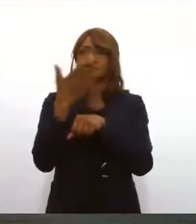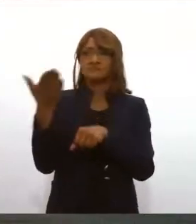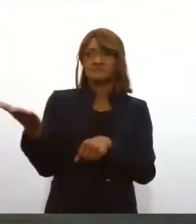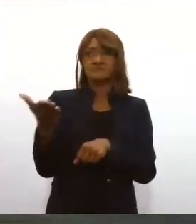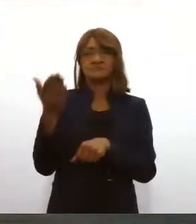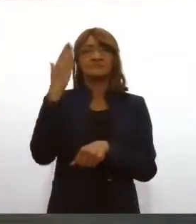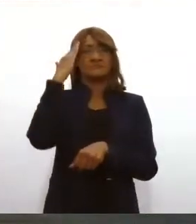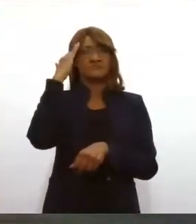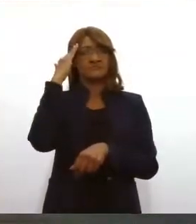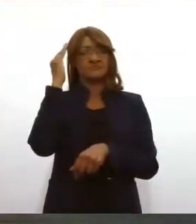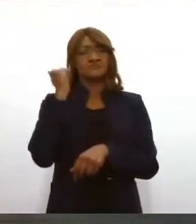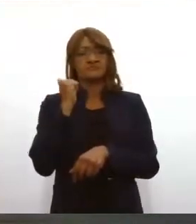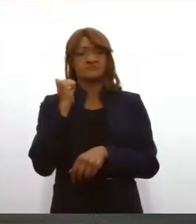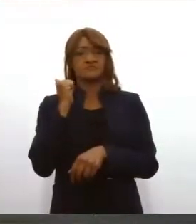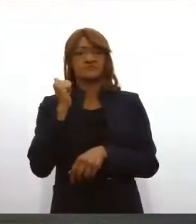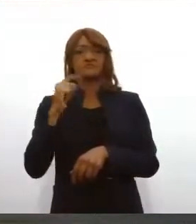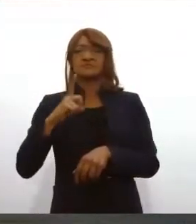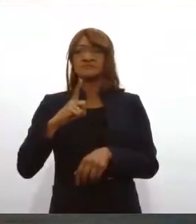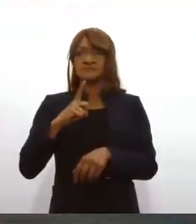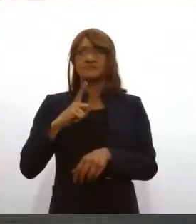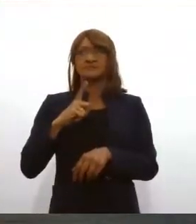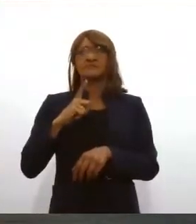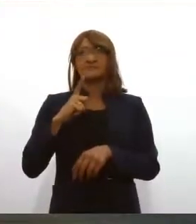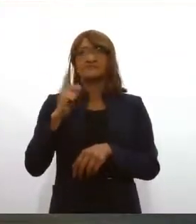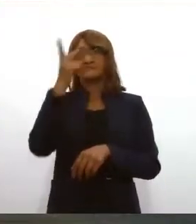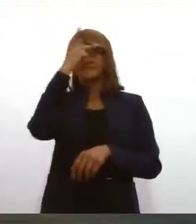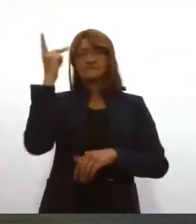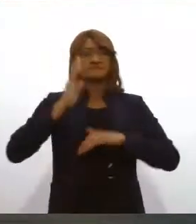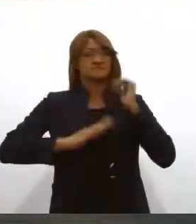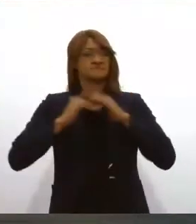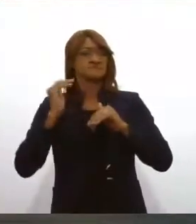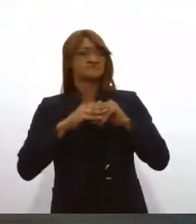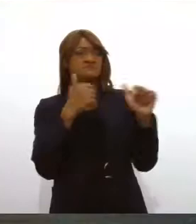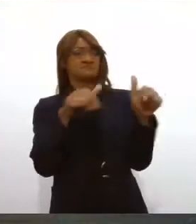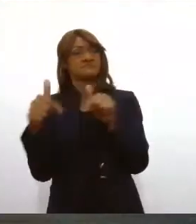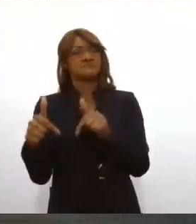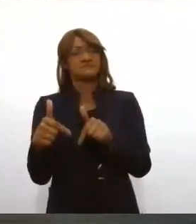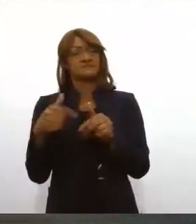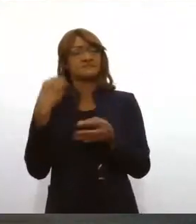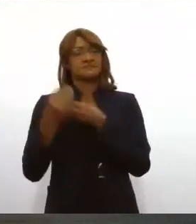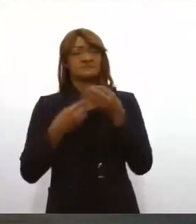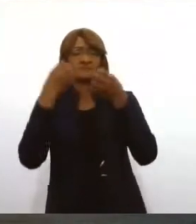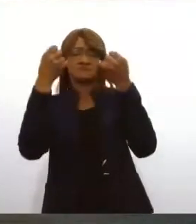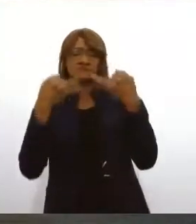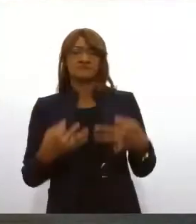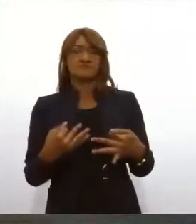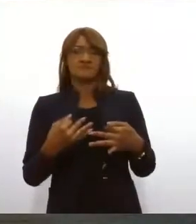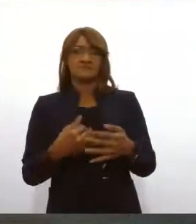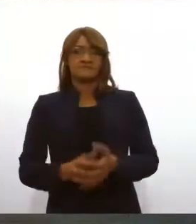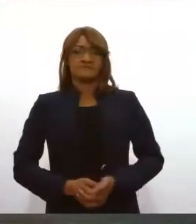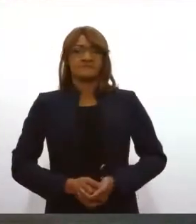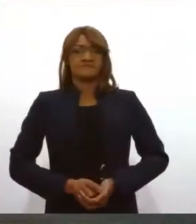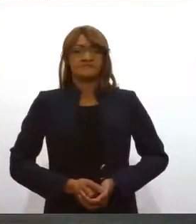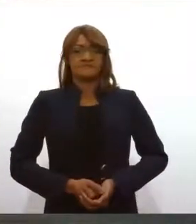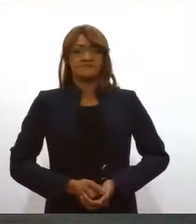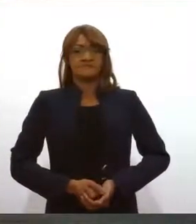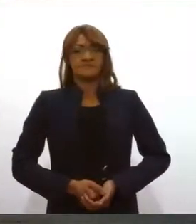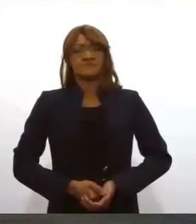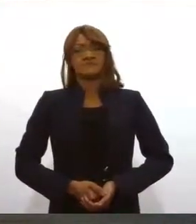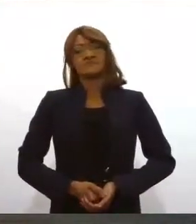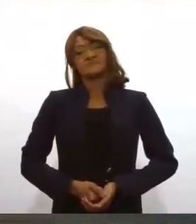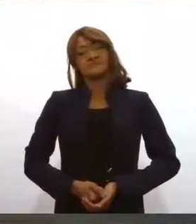obra grande que tem nesse setor. Queria que falasse um pouco disso para a gente, dos efeitos da pandemia.